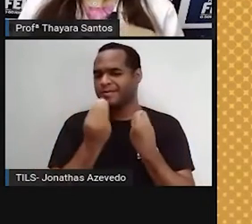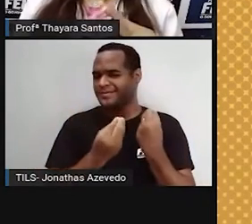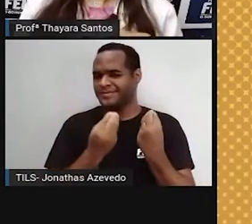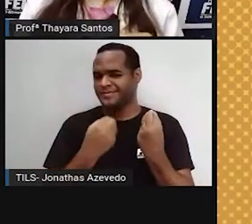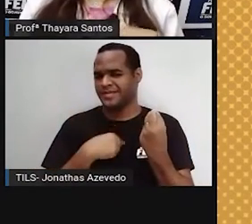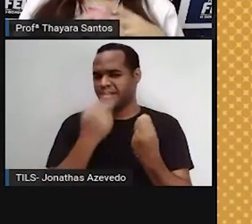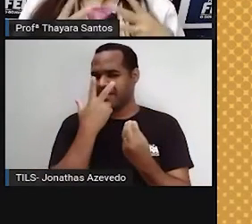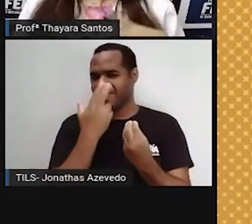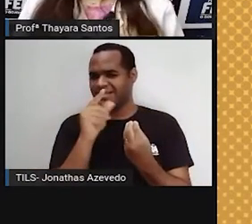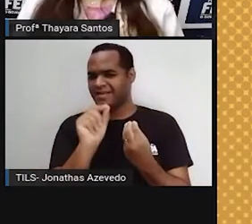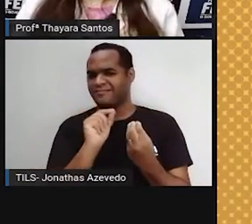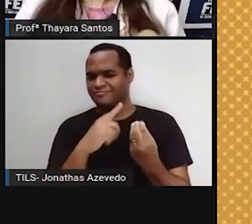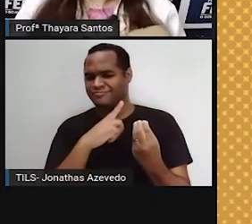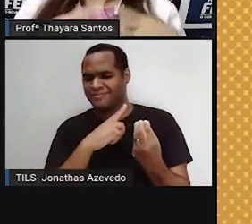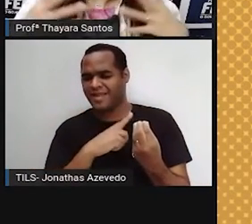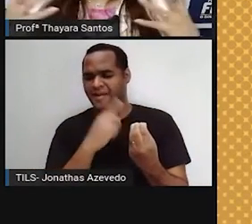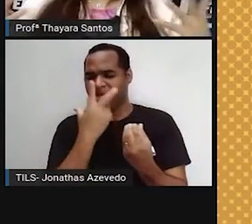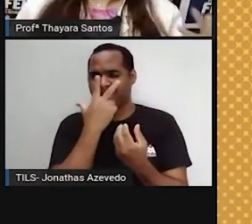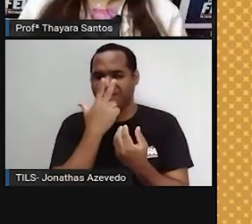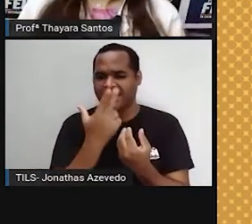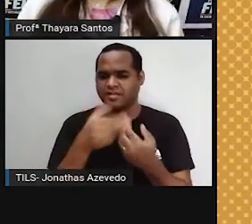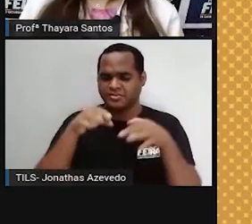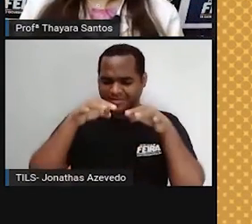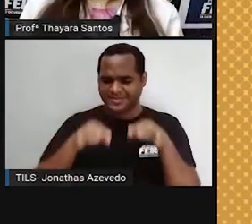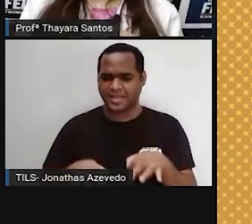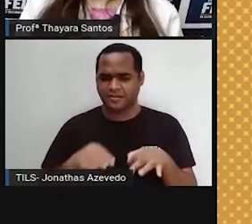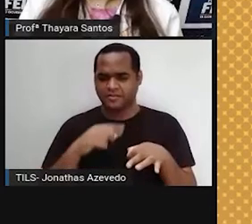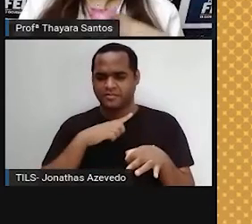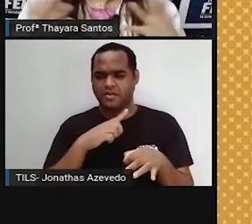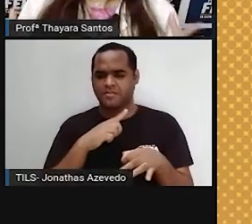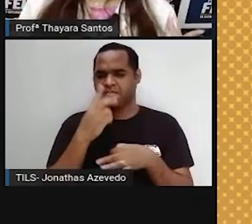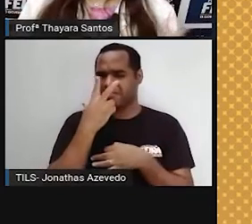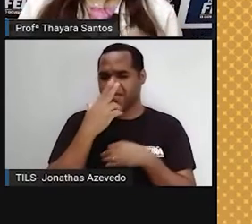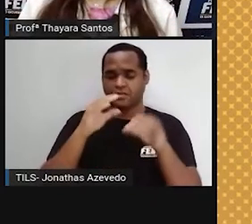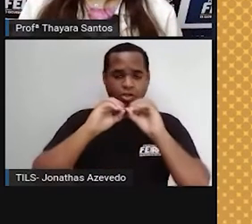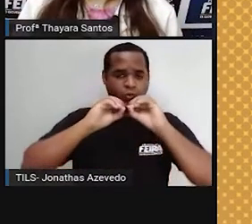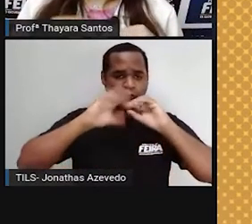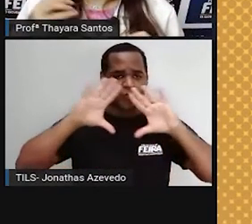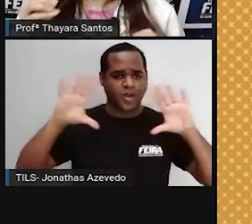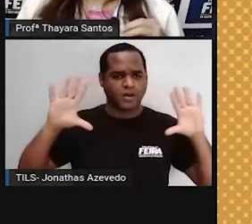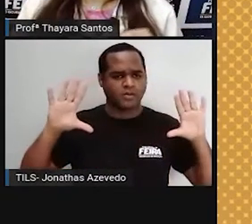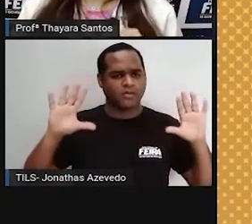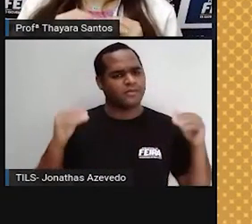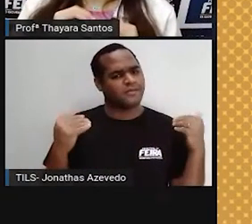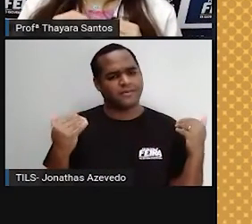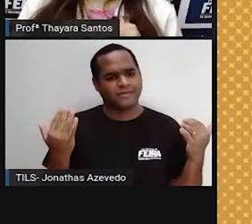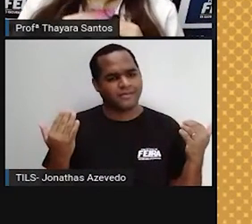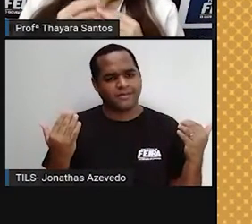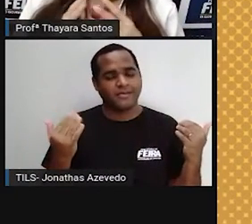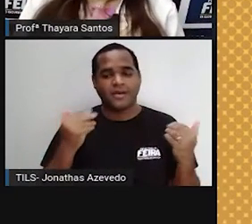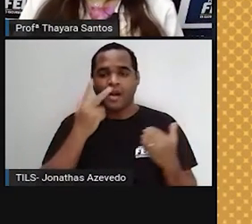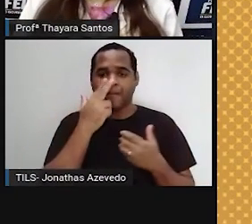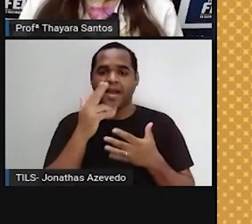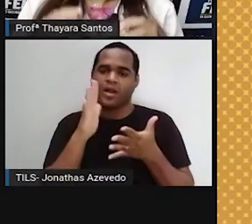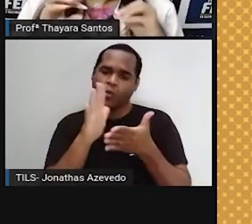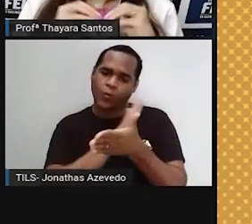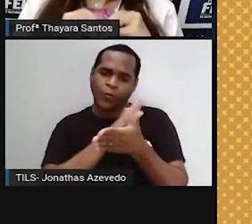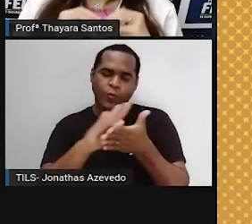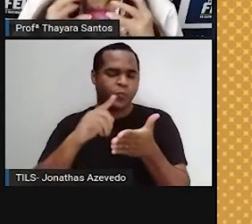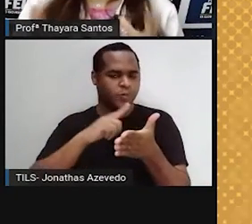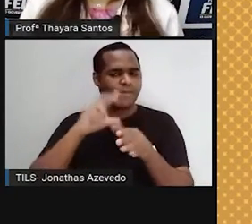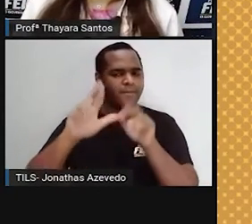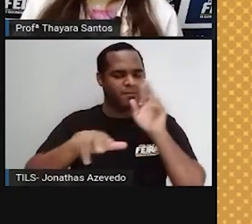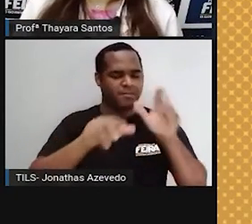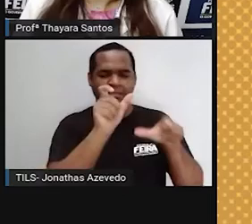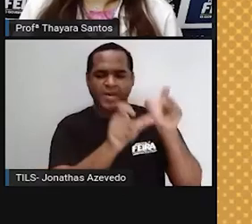Ele não tem uma forma muito bem definida, não é nada muito claro, mas a gente vai ver que ele tem alguns elementos e a gente